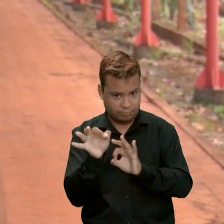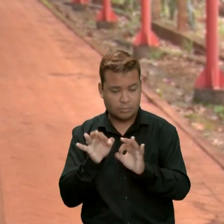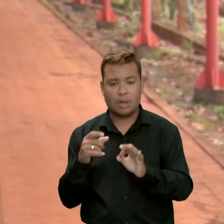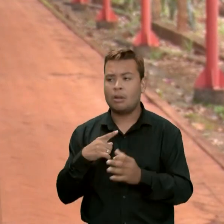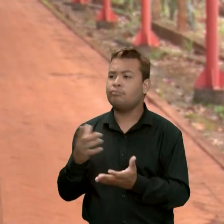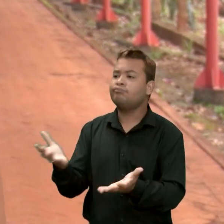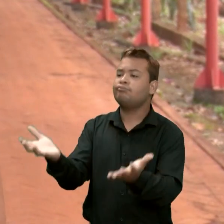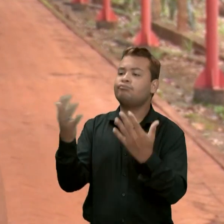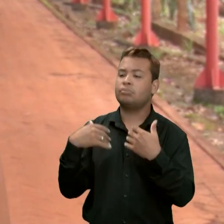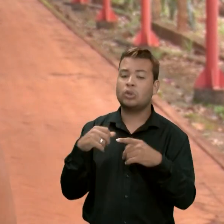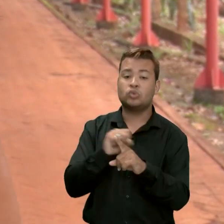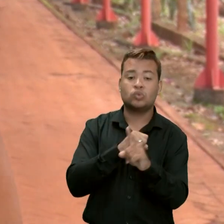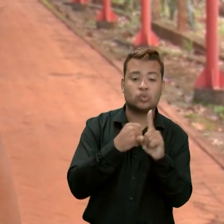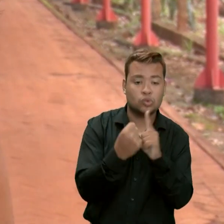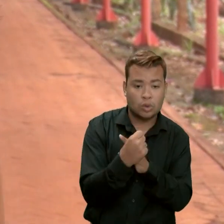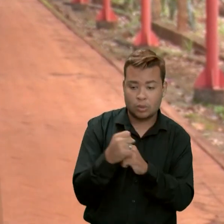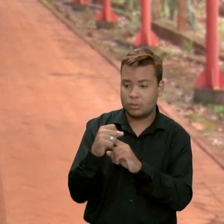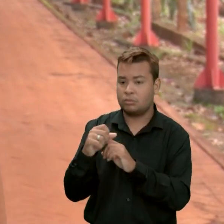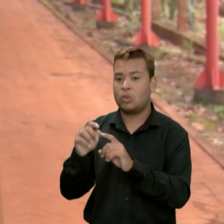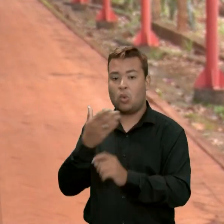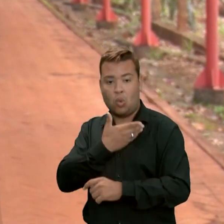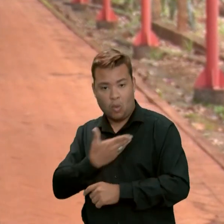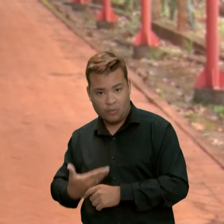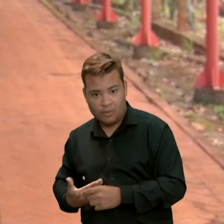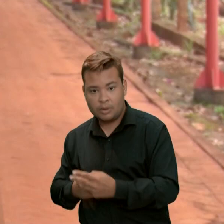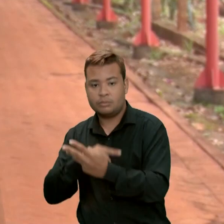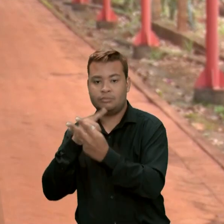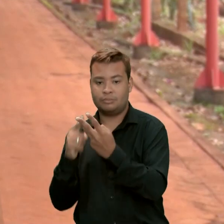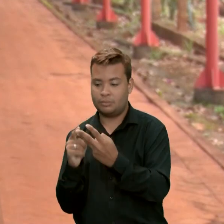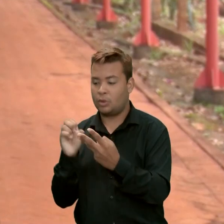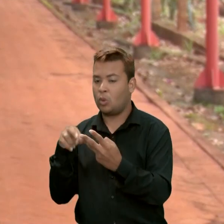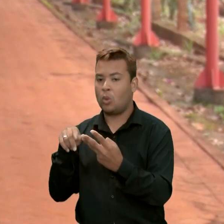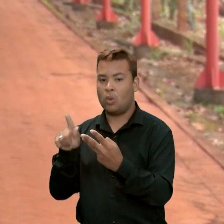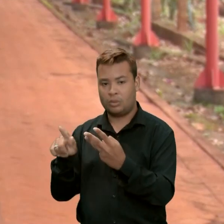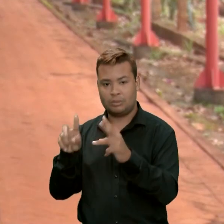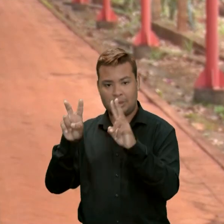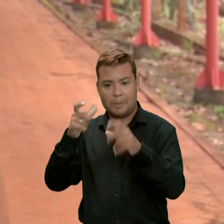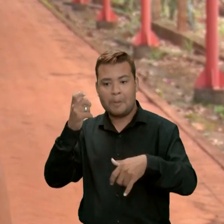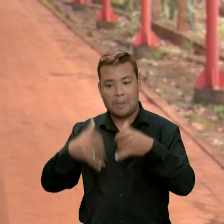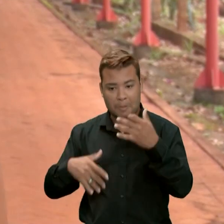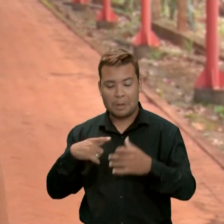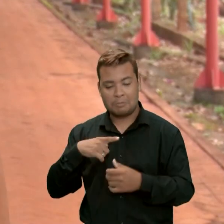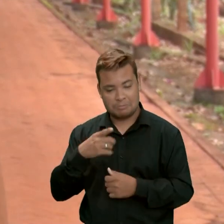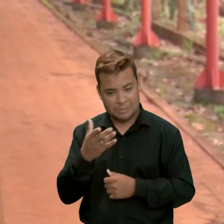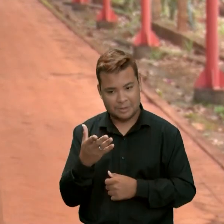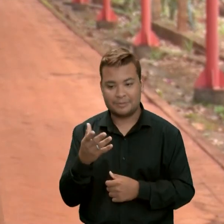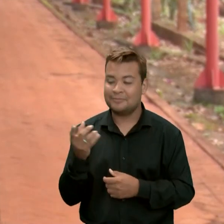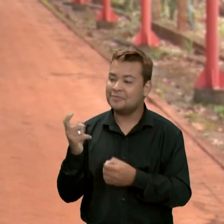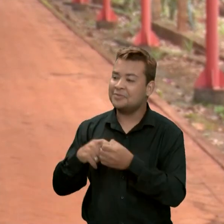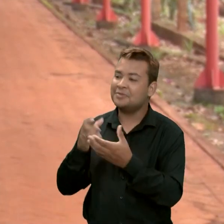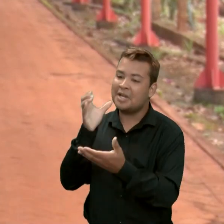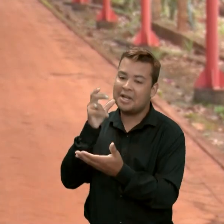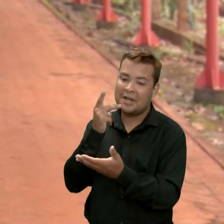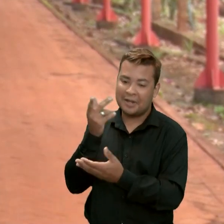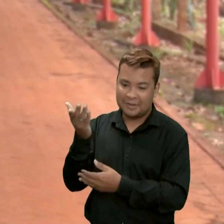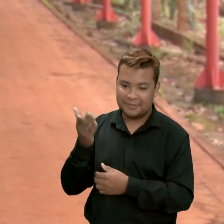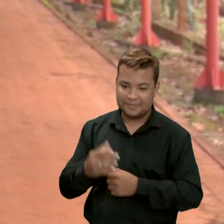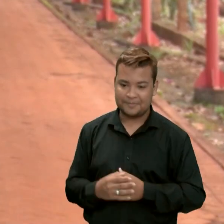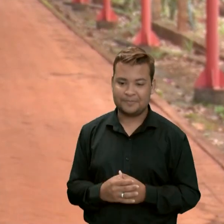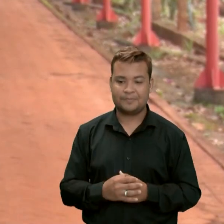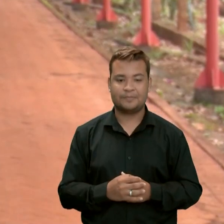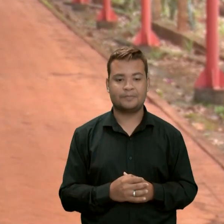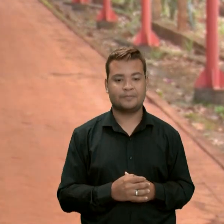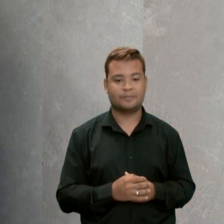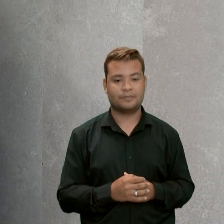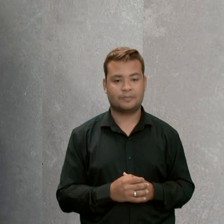sociedade, o governo e organizações sociais para falar sobre o tema. Eu volto com você aí no estúdio.